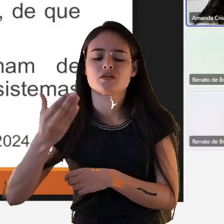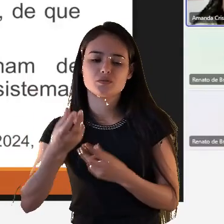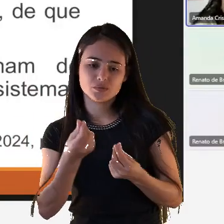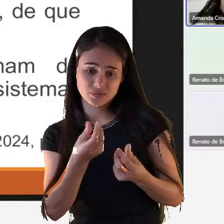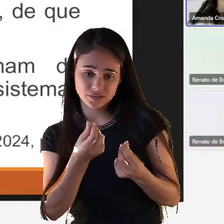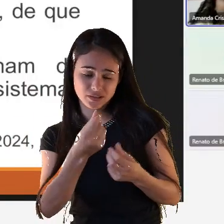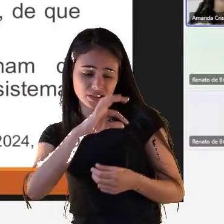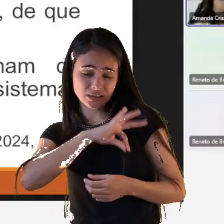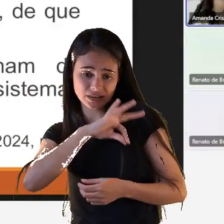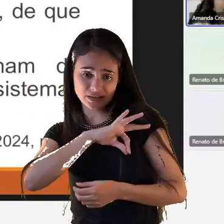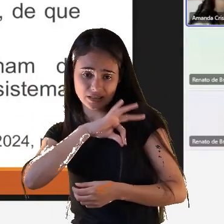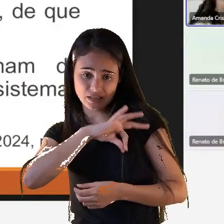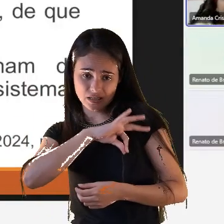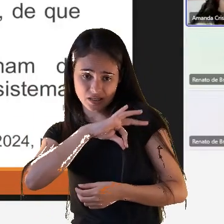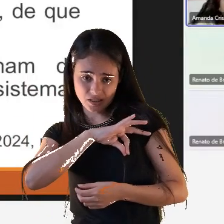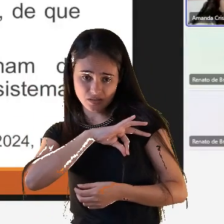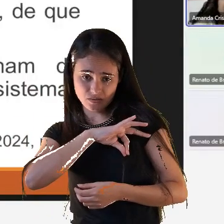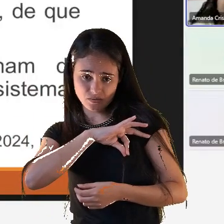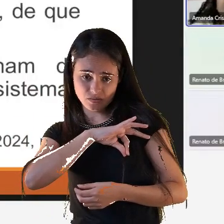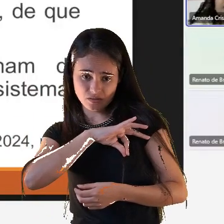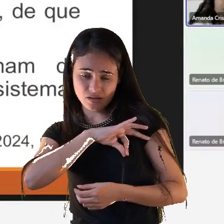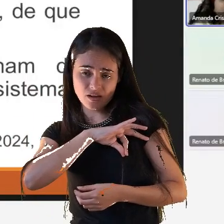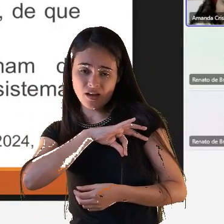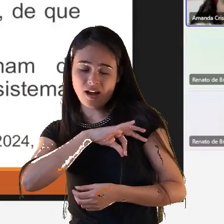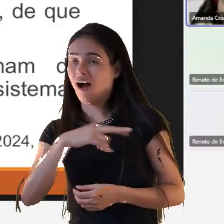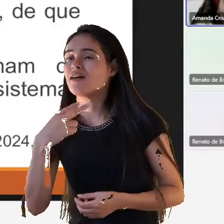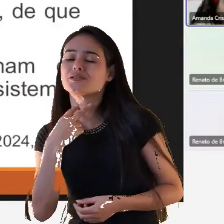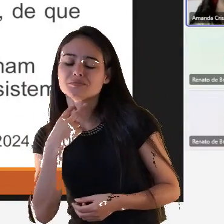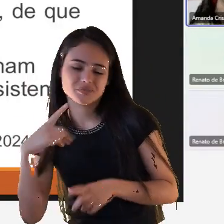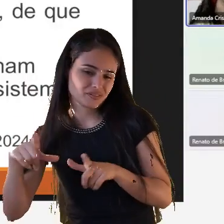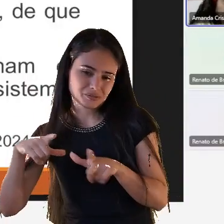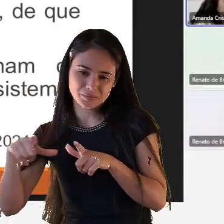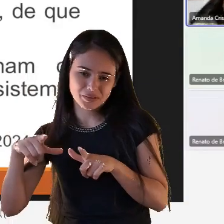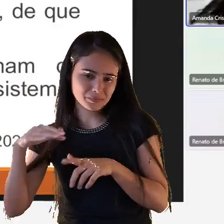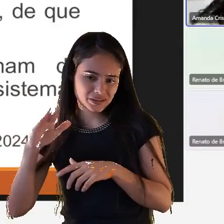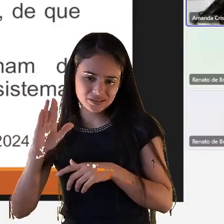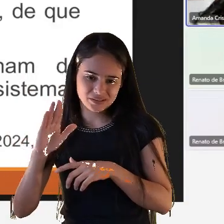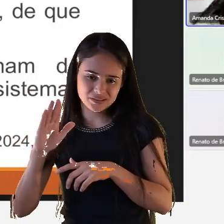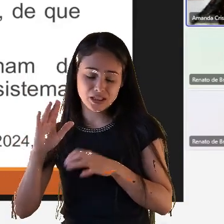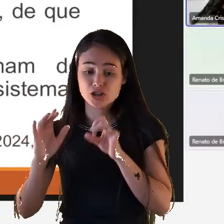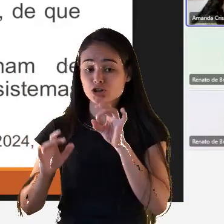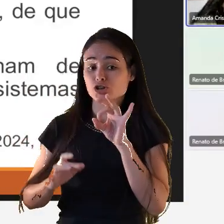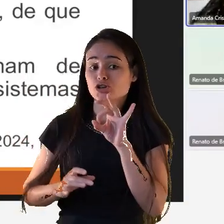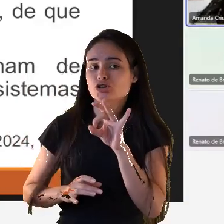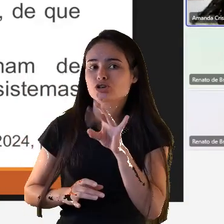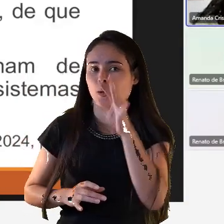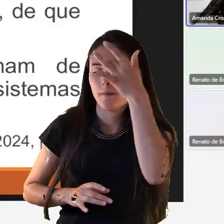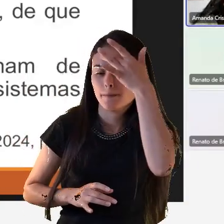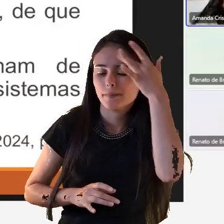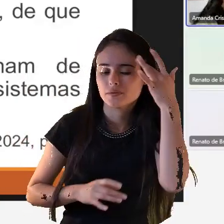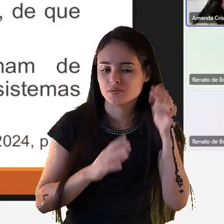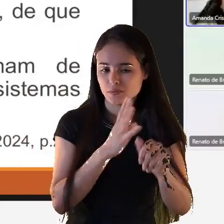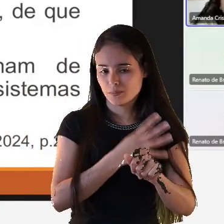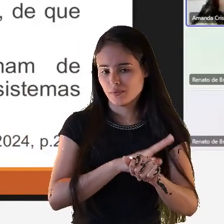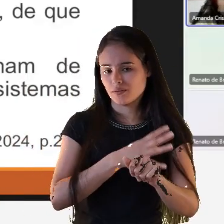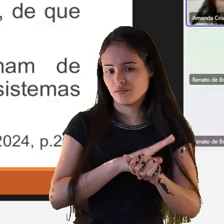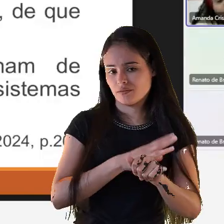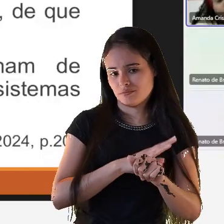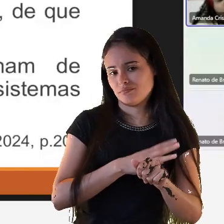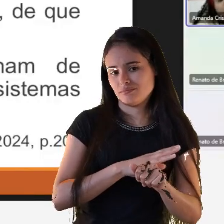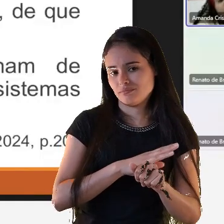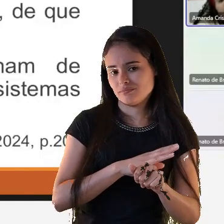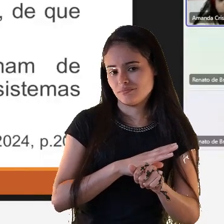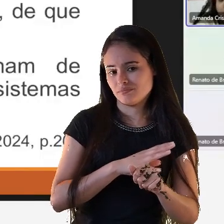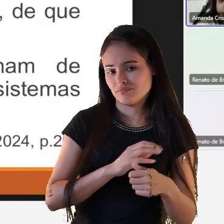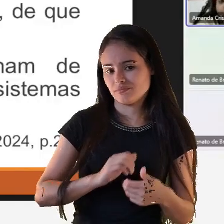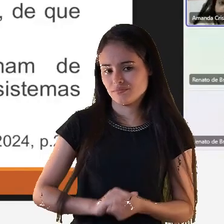fazer o trabalho que aquele escravizado sempre fez, né? Só que antes era um trabalho escravizado.